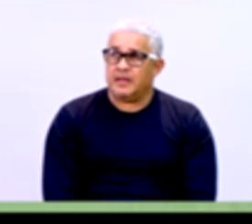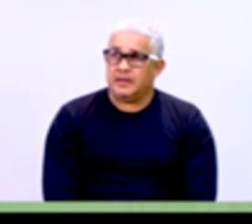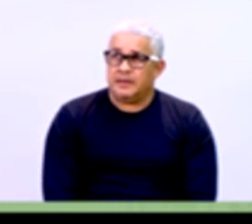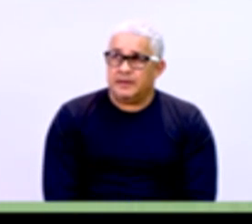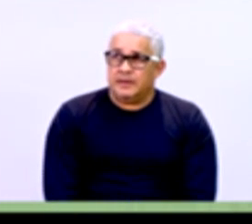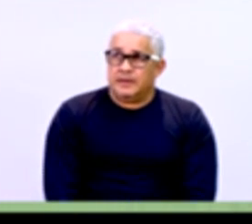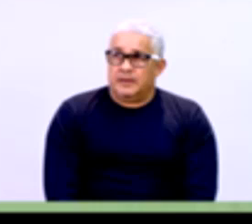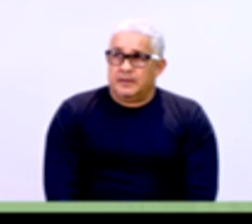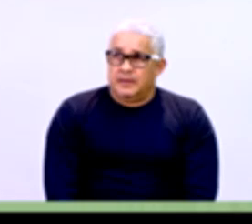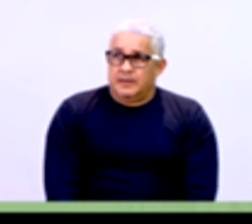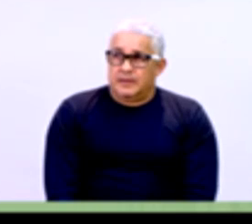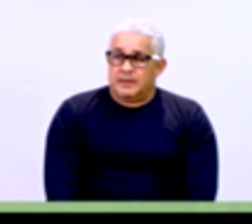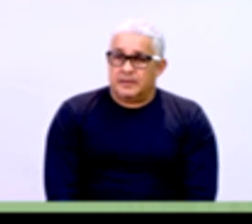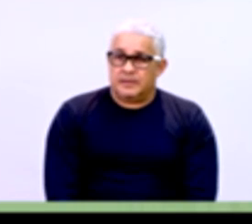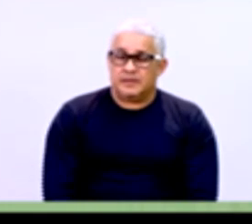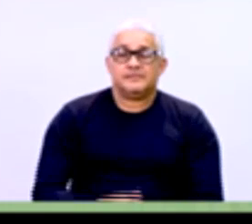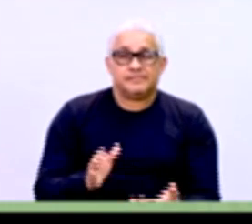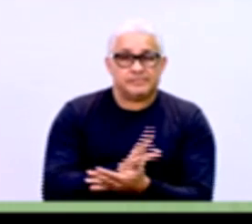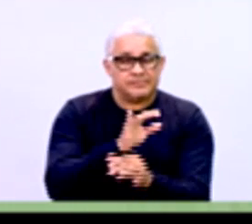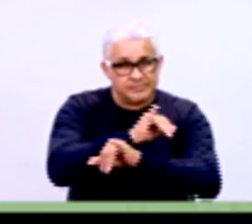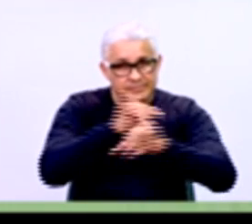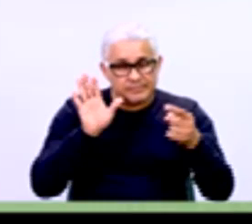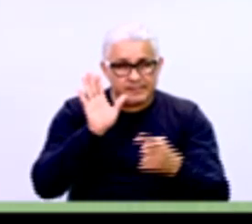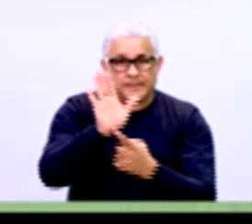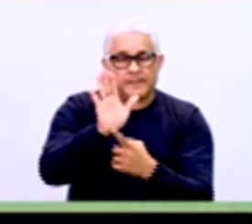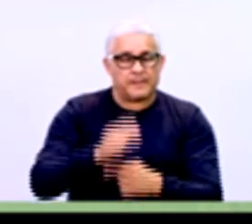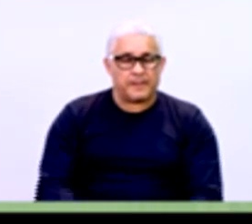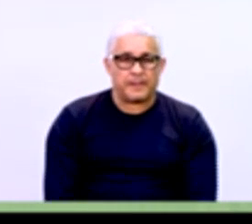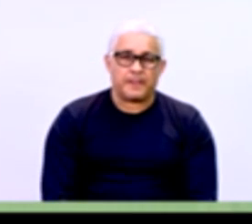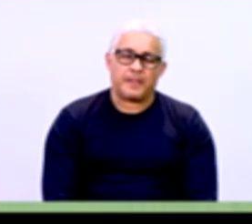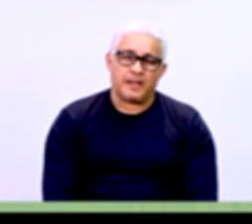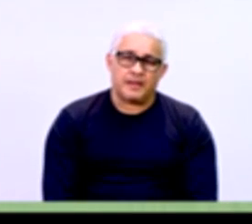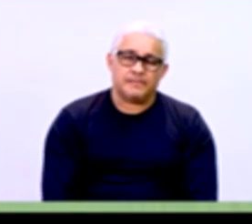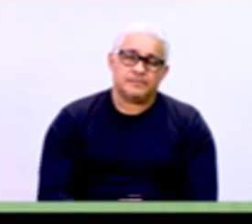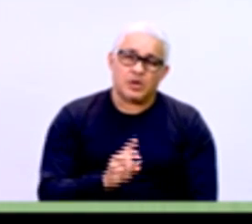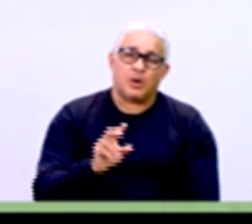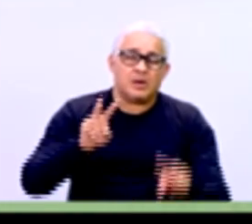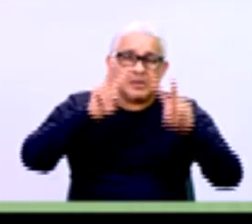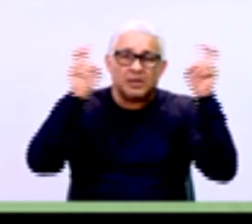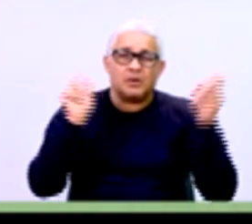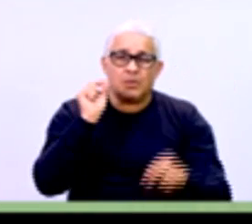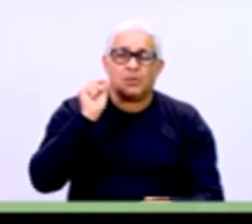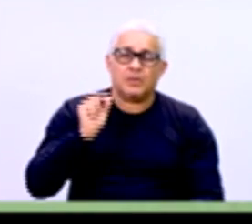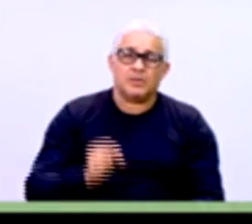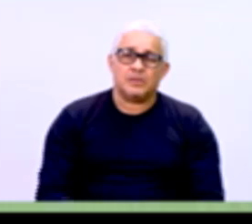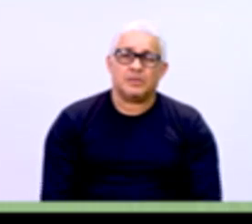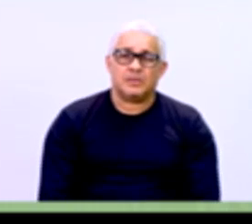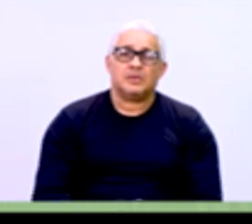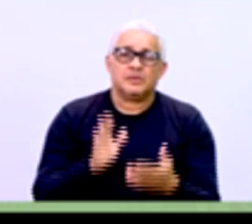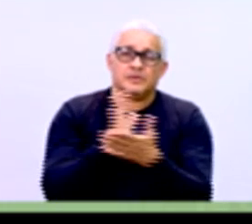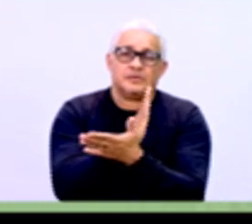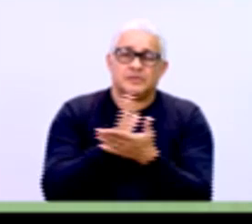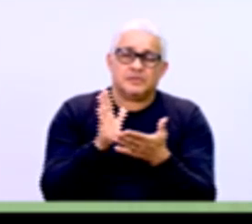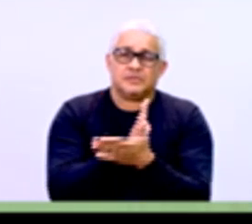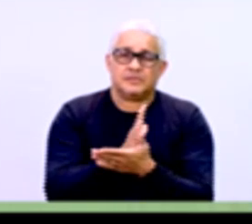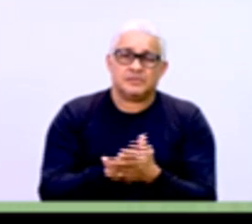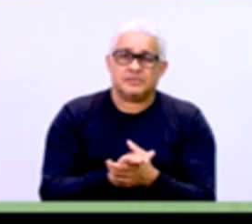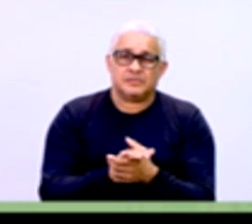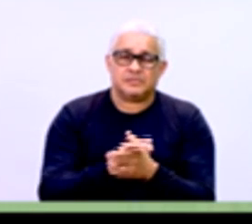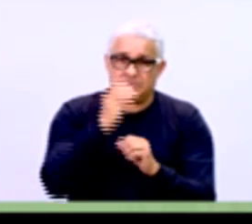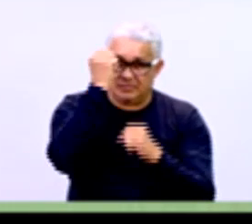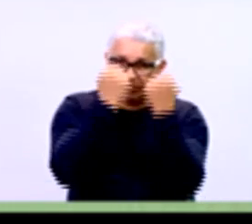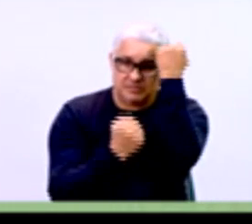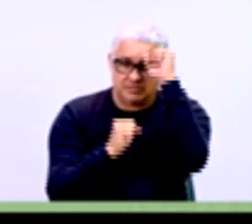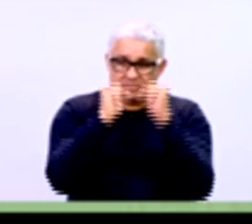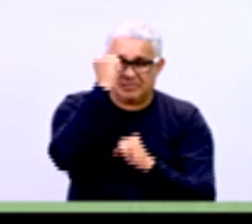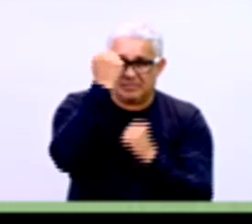Bem, eu trouxe aqui umas informações para vocês, só falando a respeito de algumas indústrias